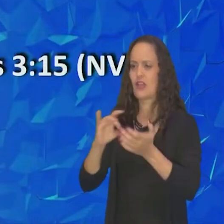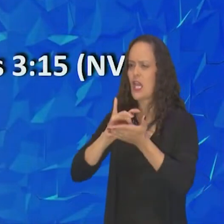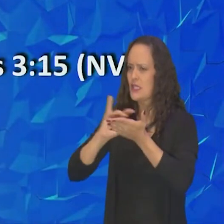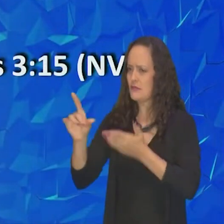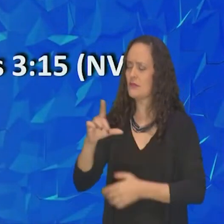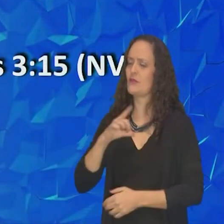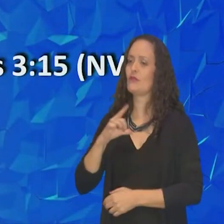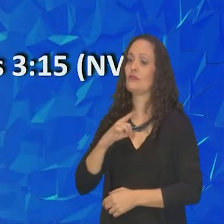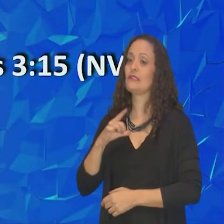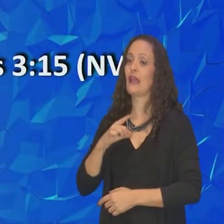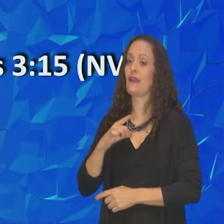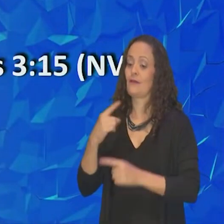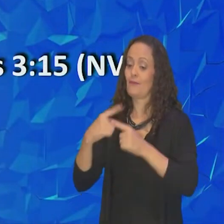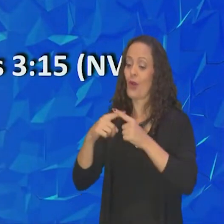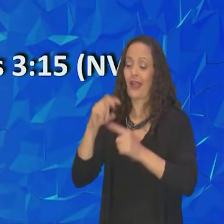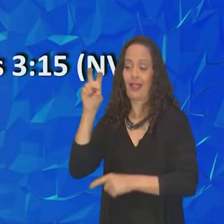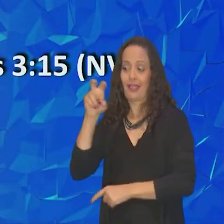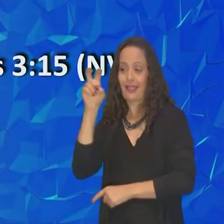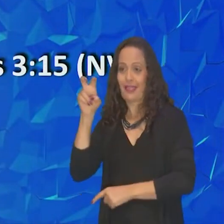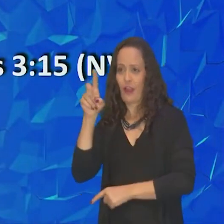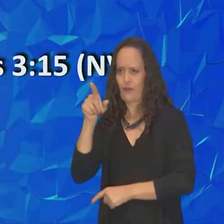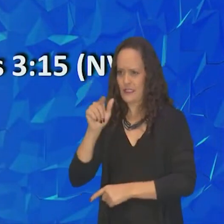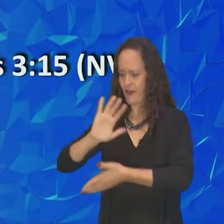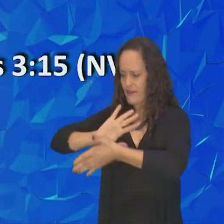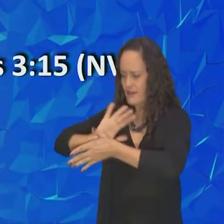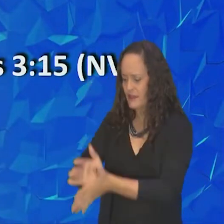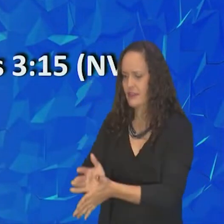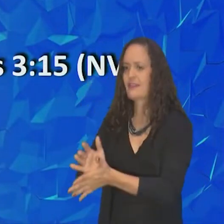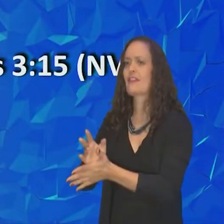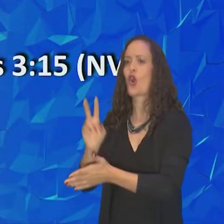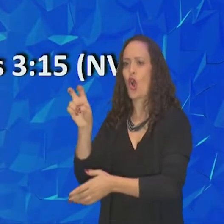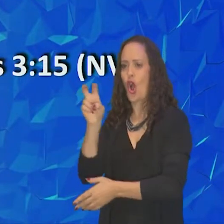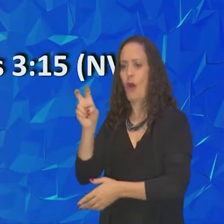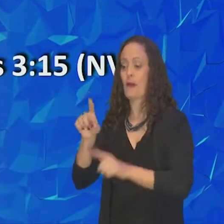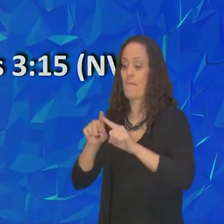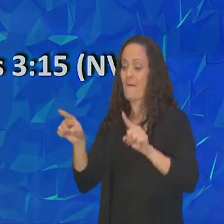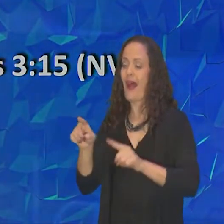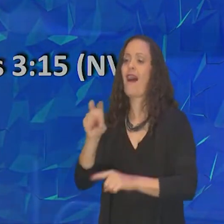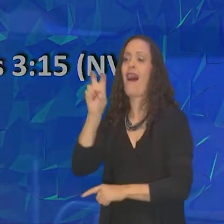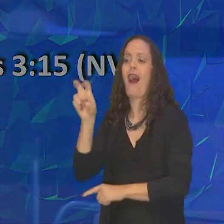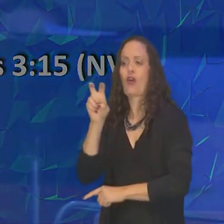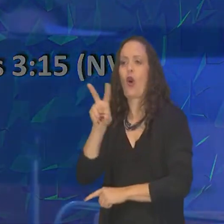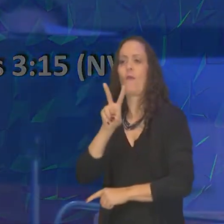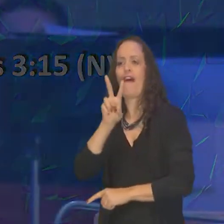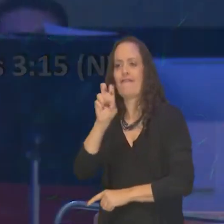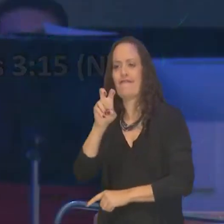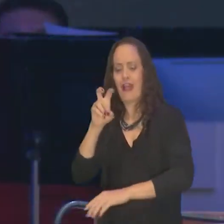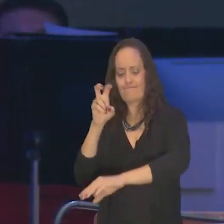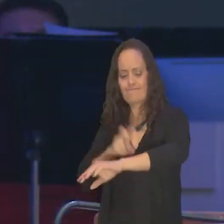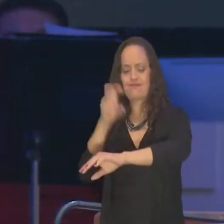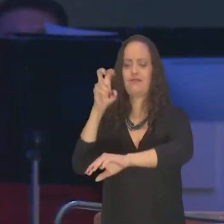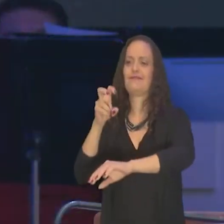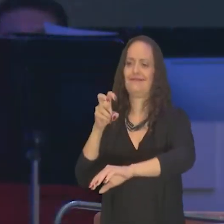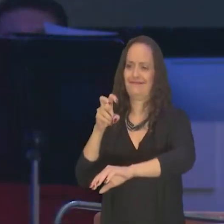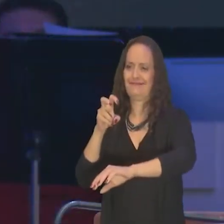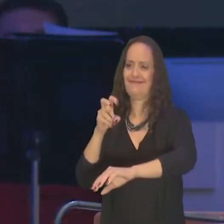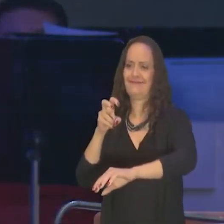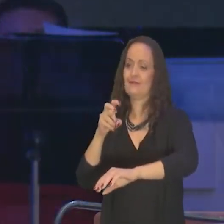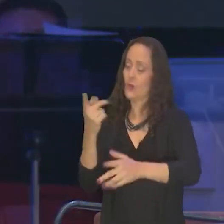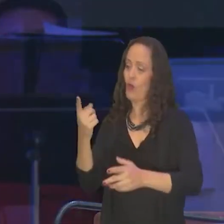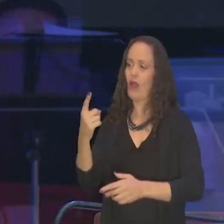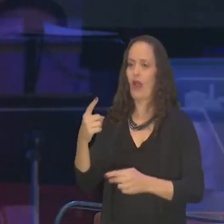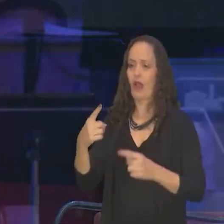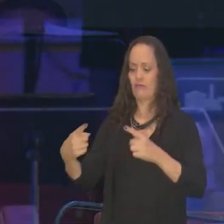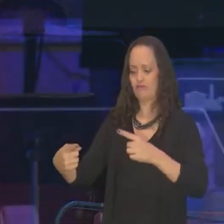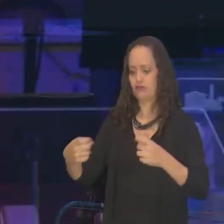descendente, este te ferirá a cabeça e tu lhe ferirás o calcanhar. Aqui há a eterna briga entre o bem e o mal.